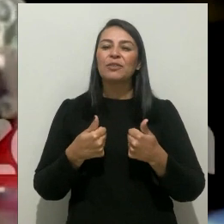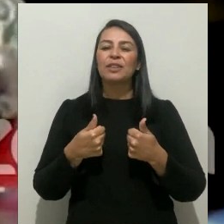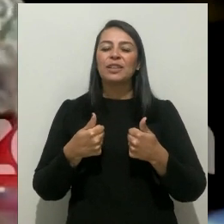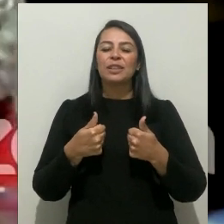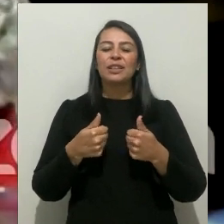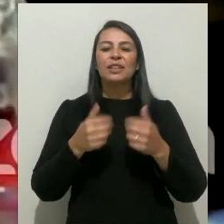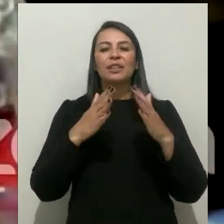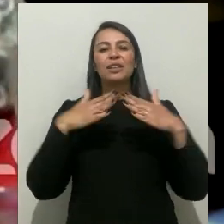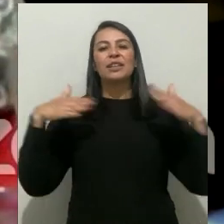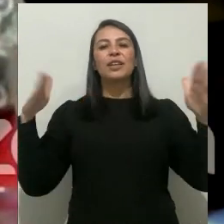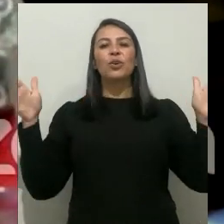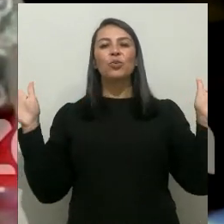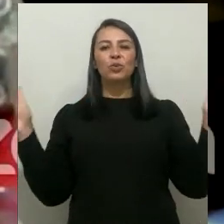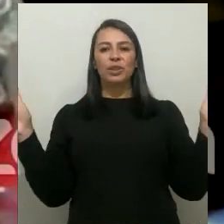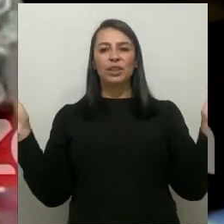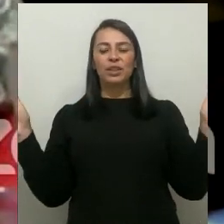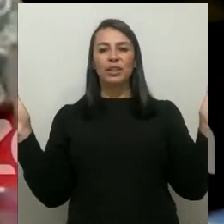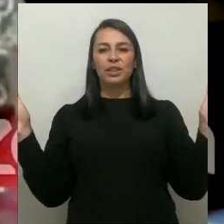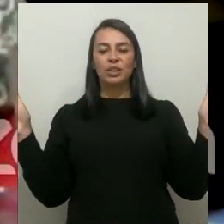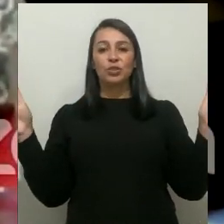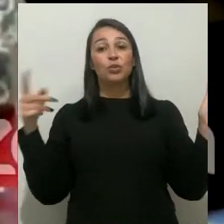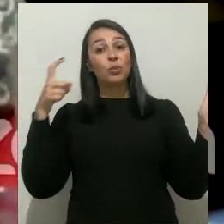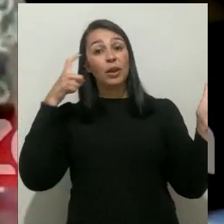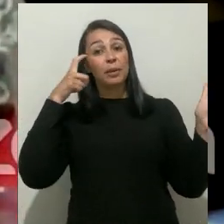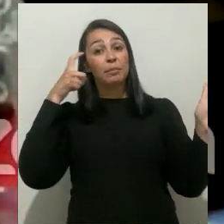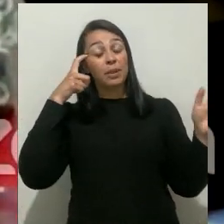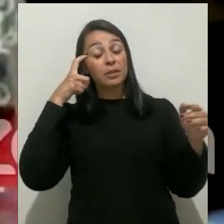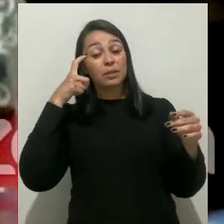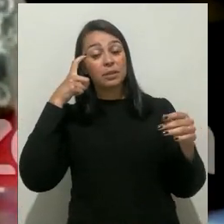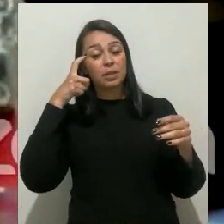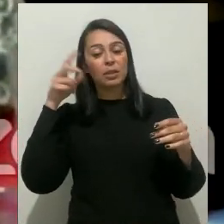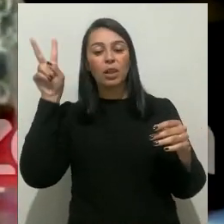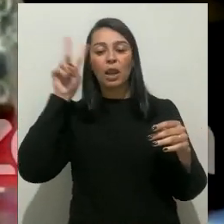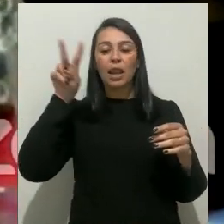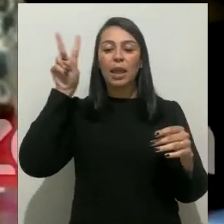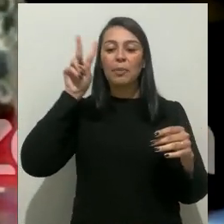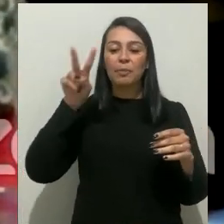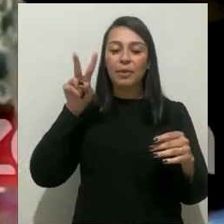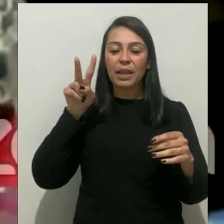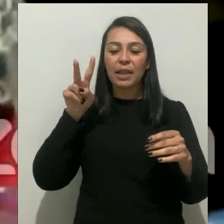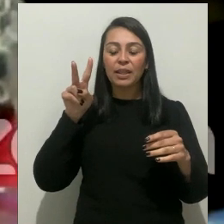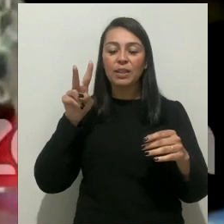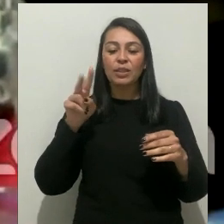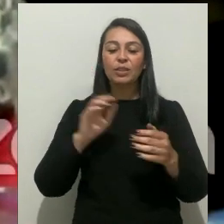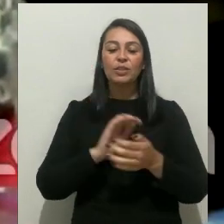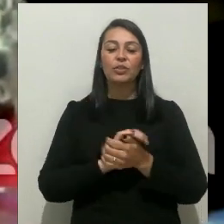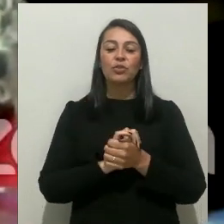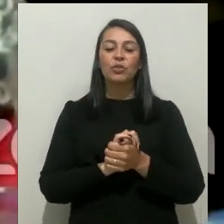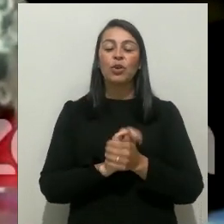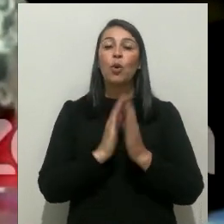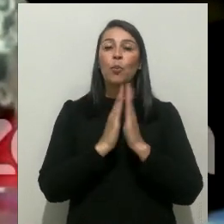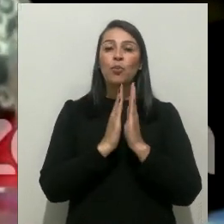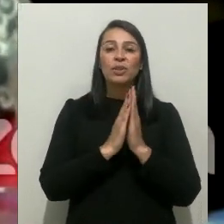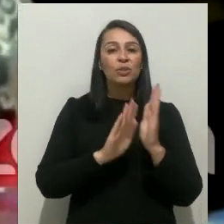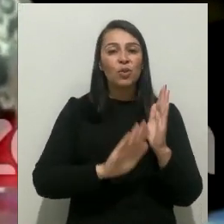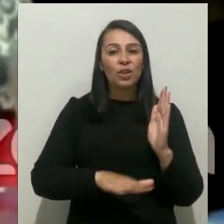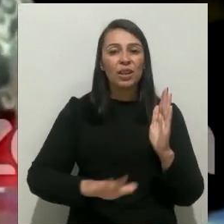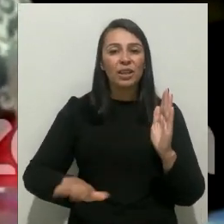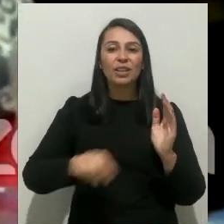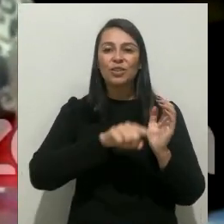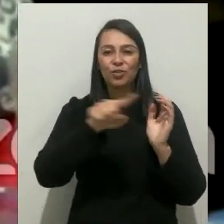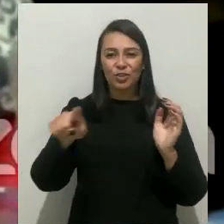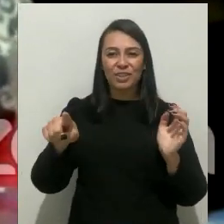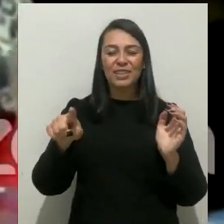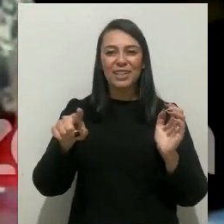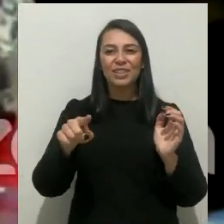estátua do Cristo Redentor. Aí, pensando nisso, eu me lembrei de uma oração que, em criança, vocês mais